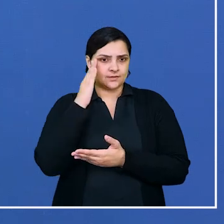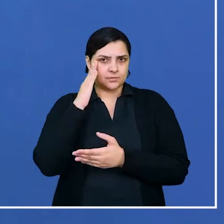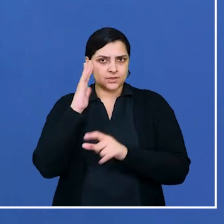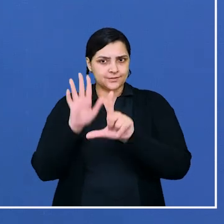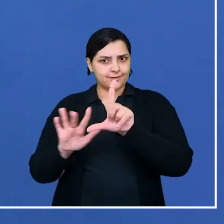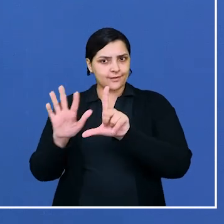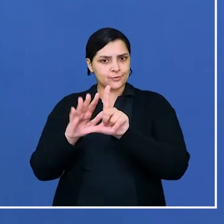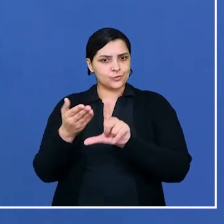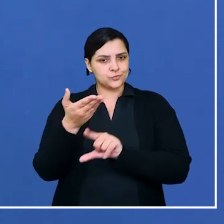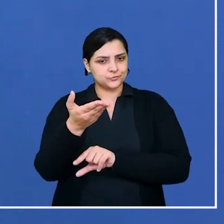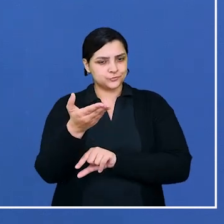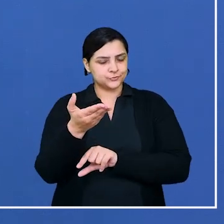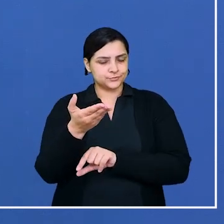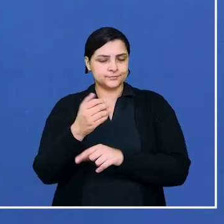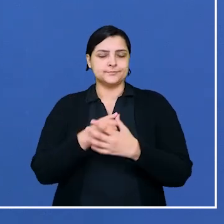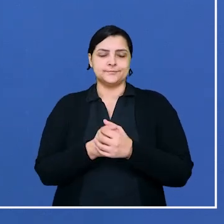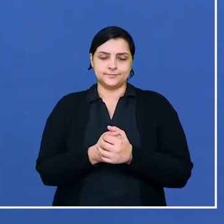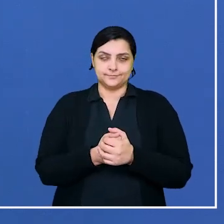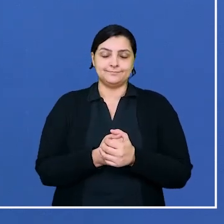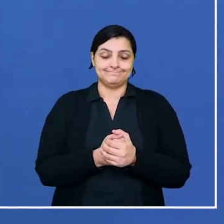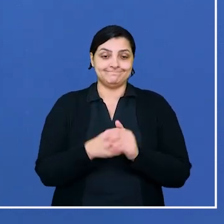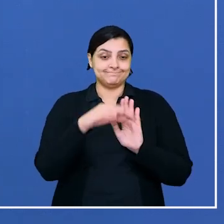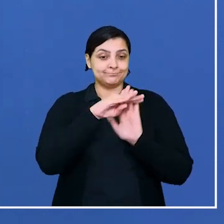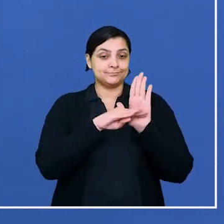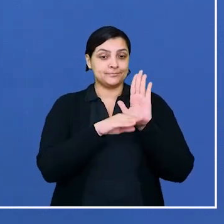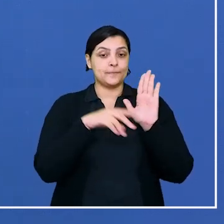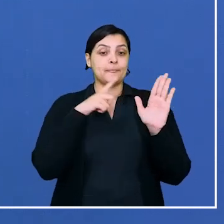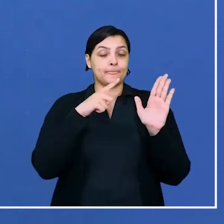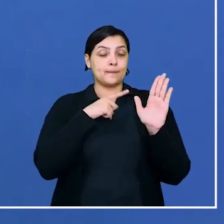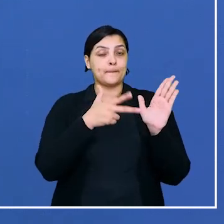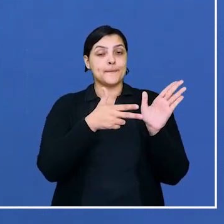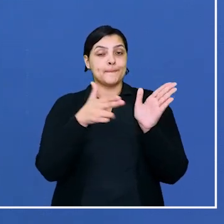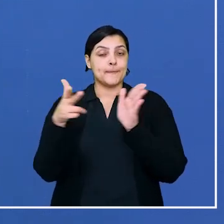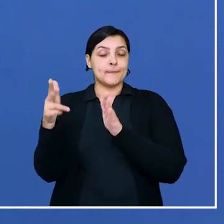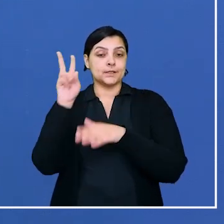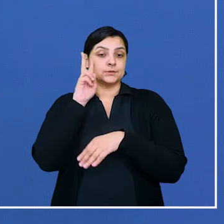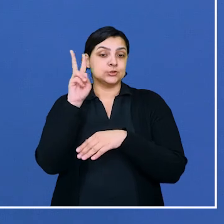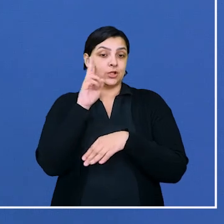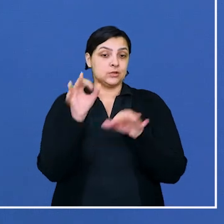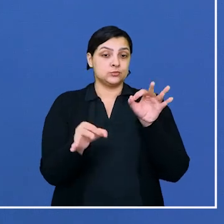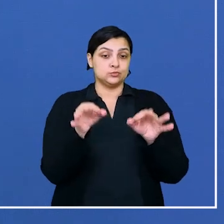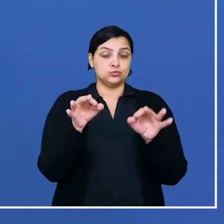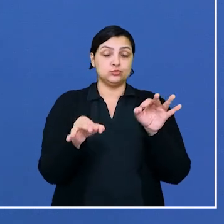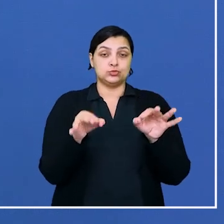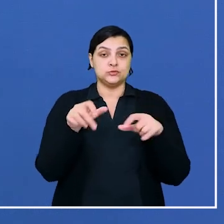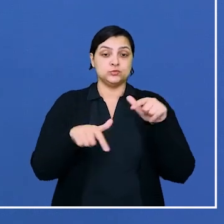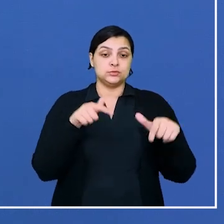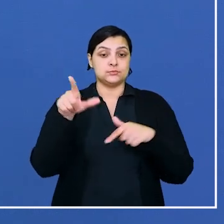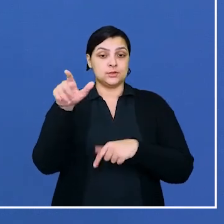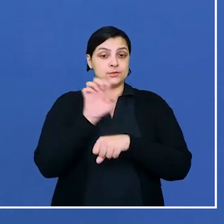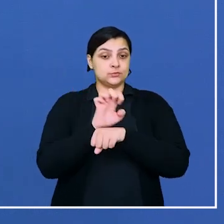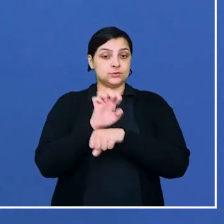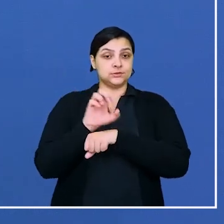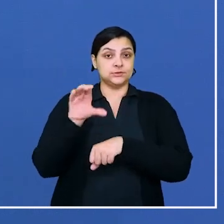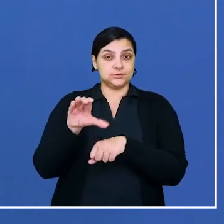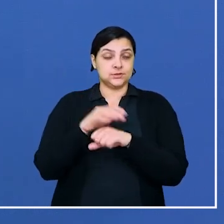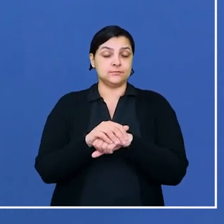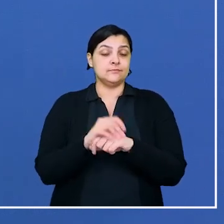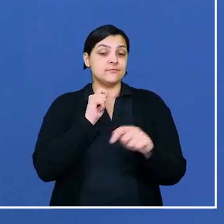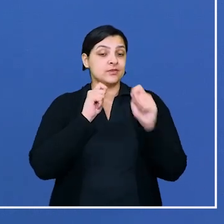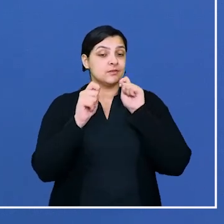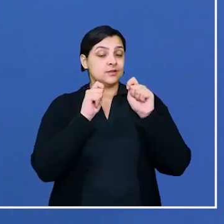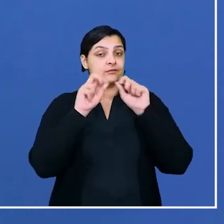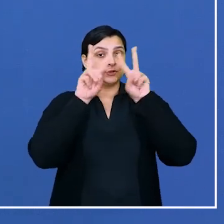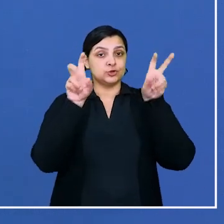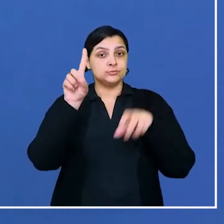utilize o QR Code no canto da tela. No programa, a gente trouxe a cobertura completa da atuação da Justiça do Trabalho no Estado, além de uma